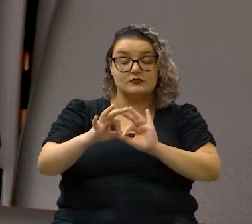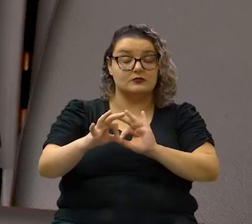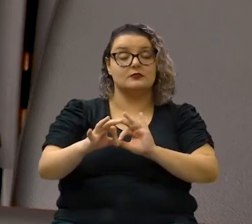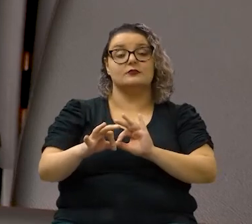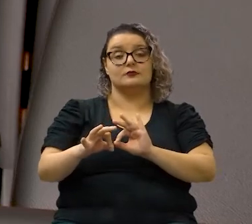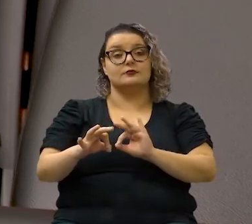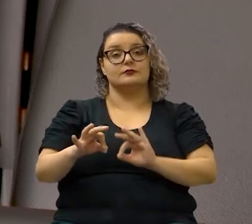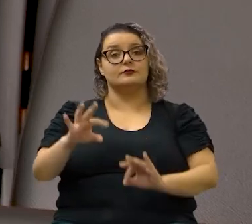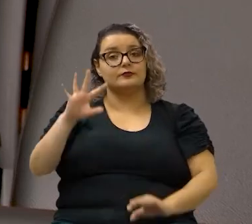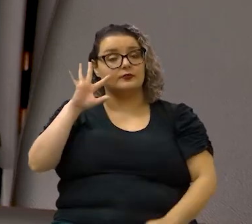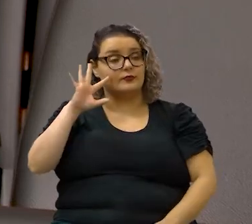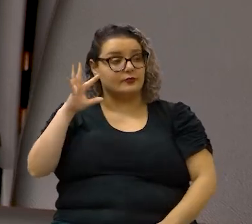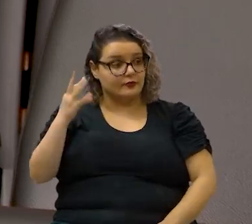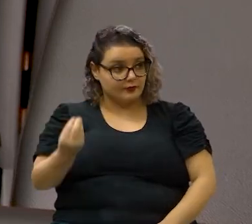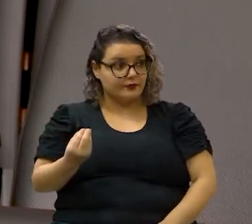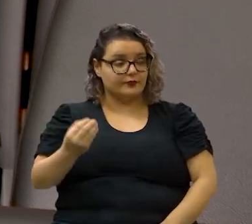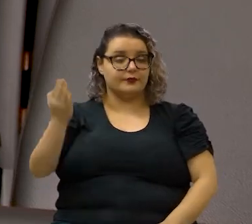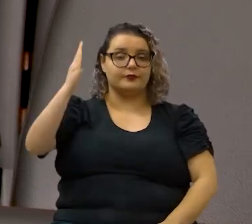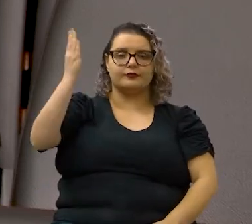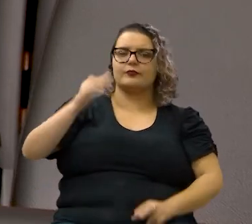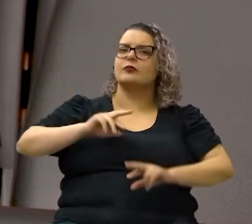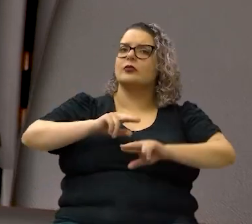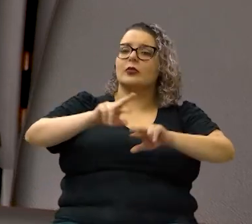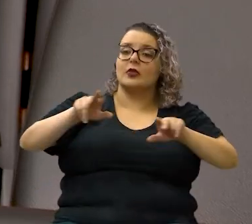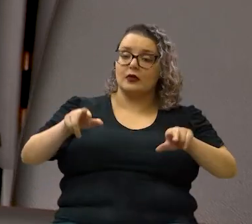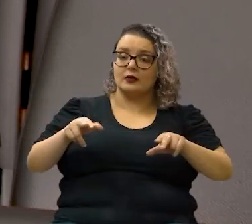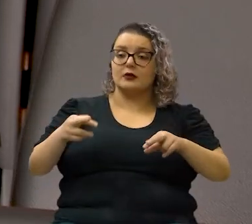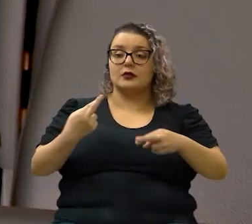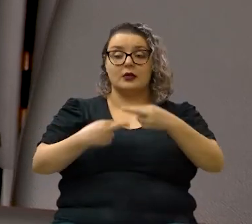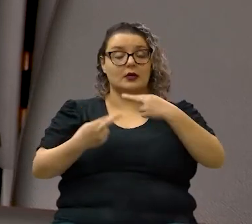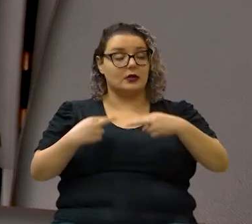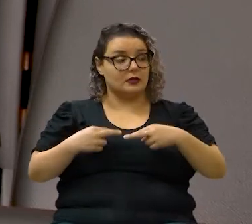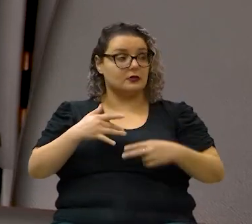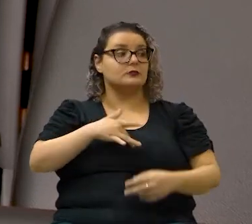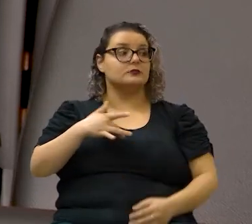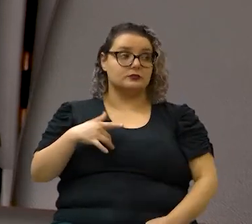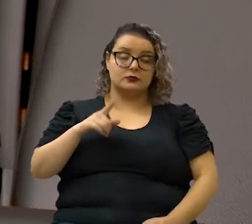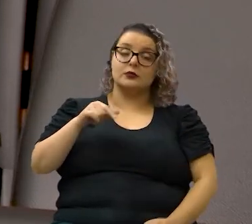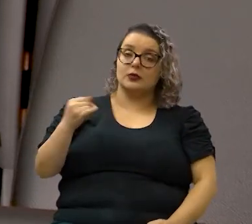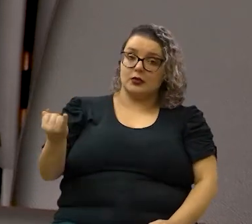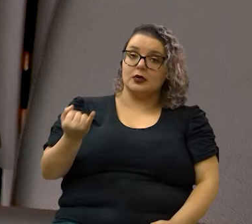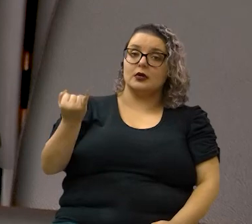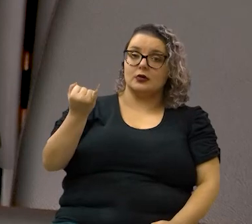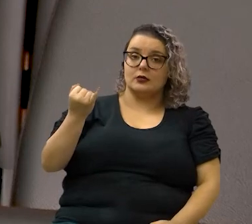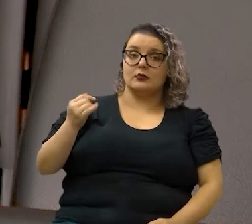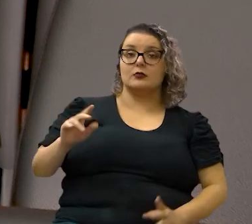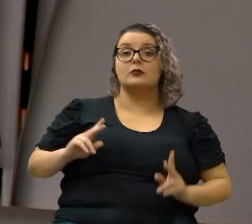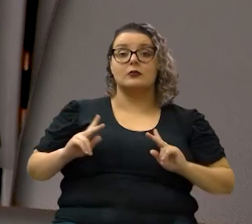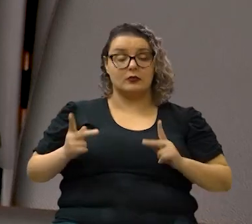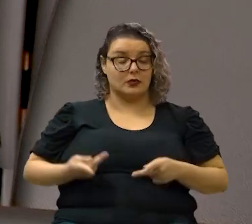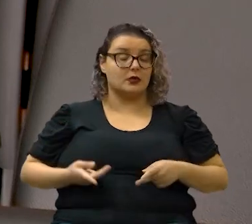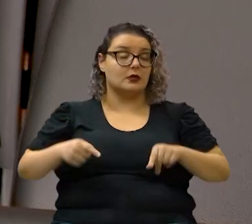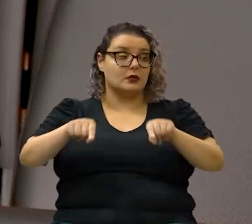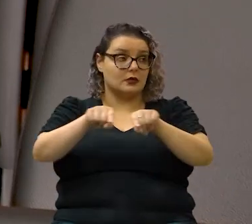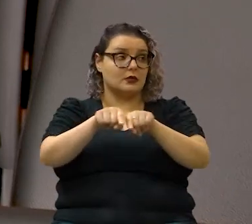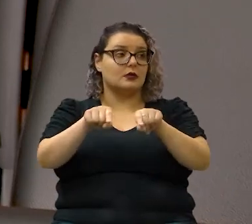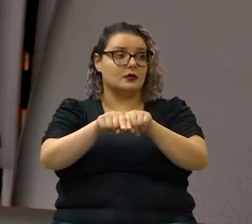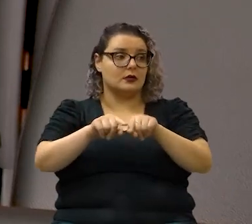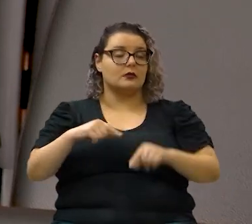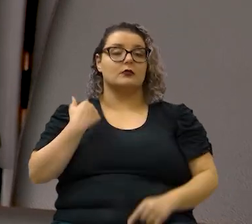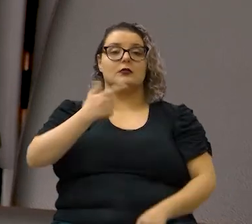do conhecimento no Brasil, muitas delas vinculadas à saúde, o que é muito importante para a humanidade e